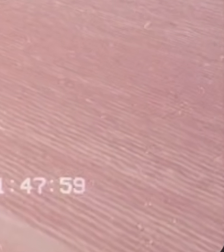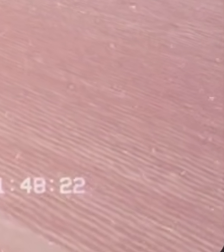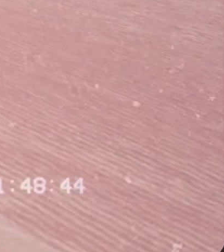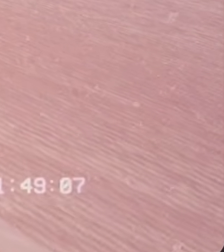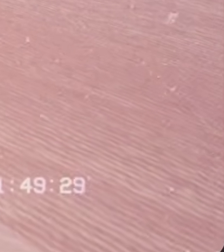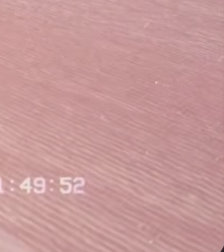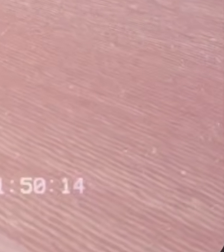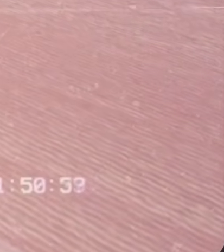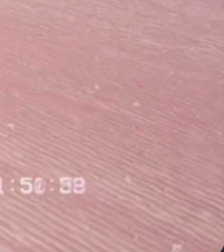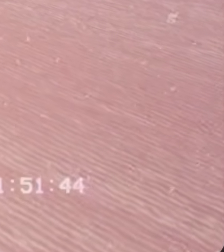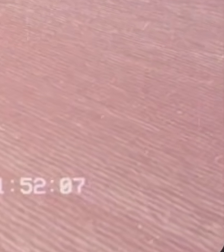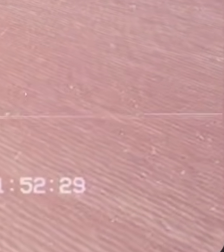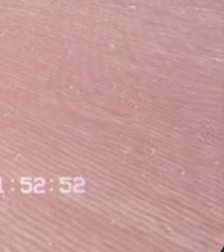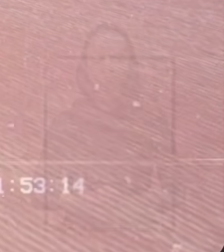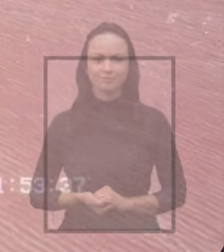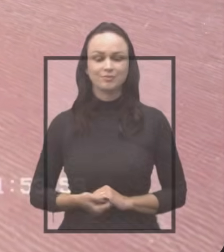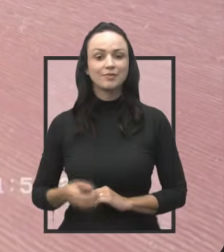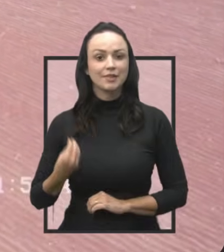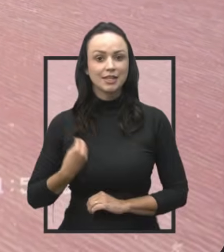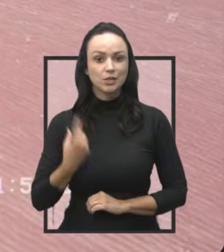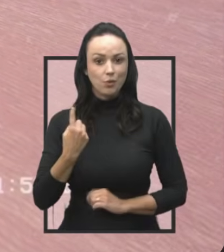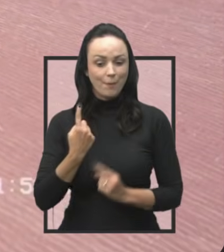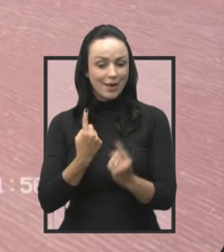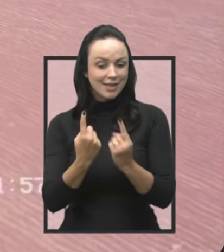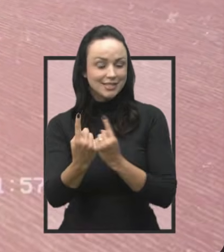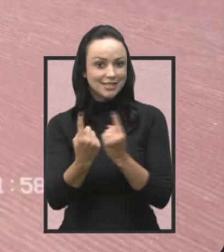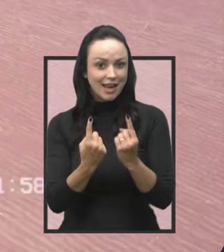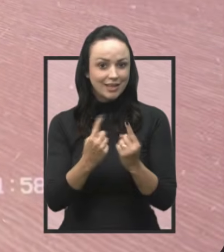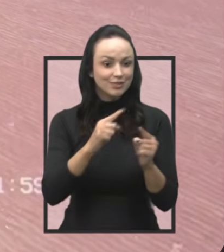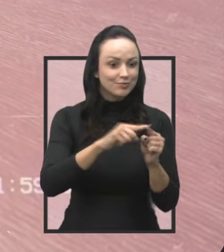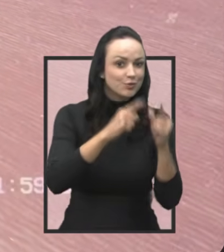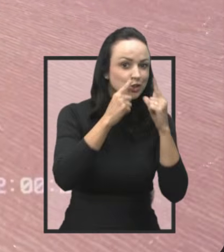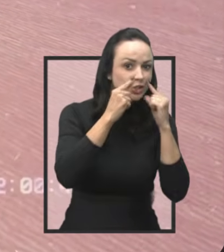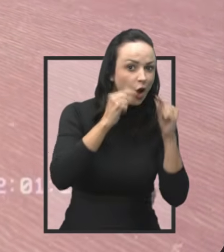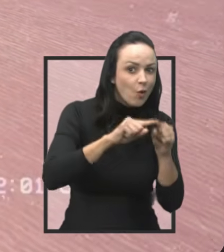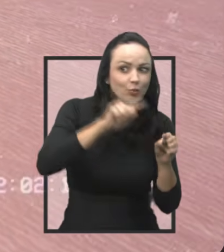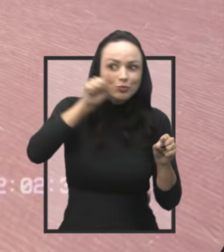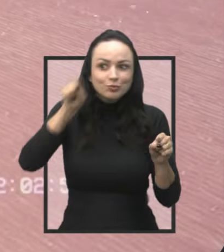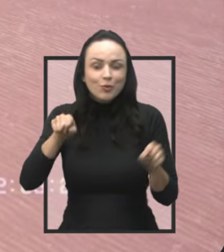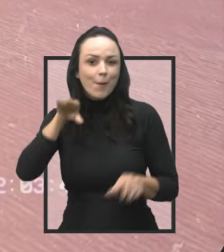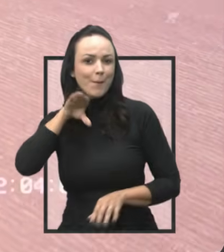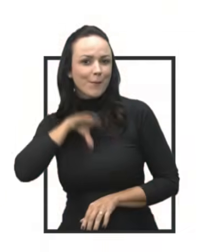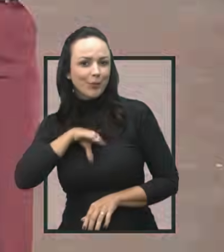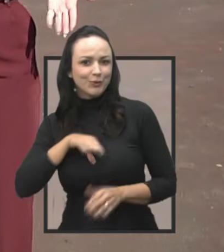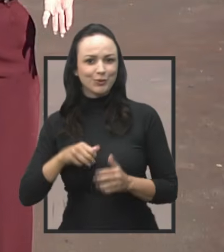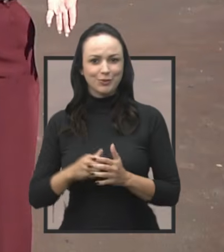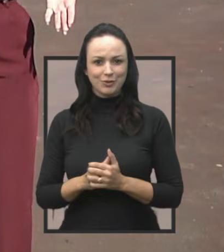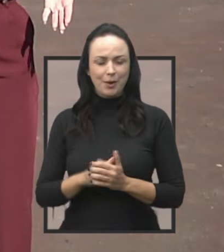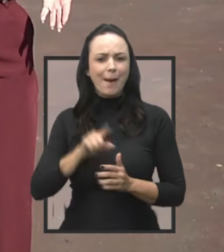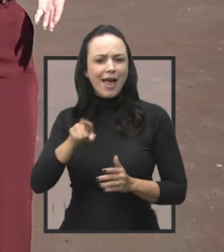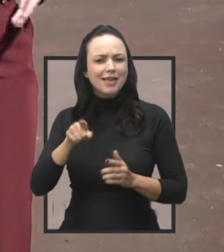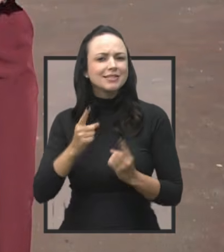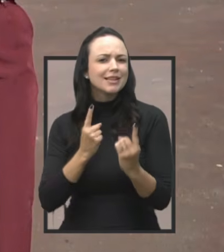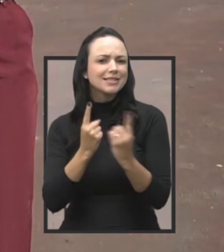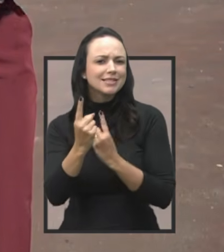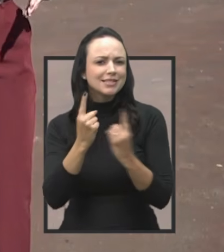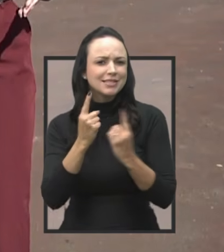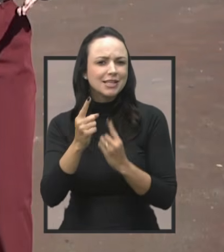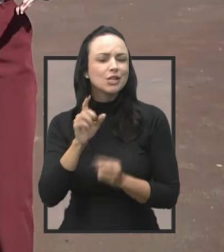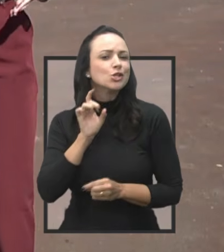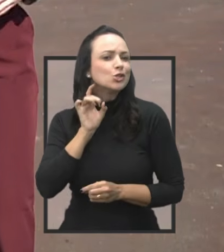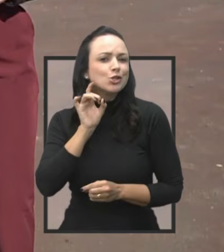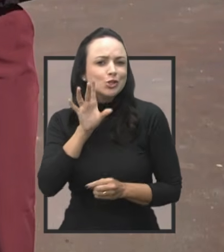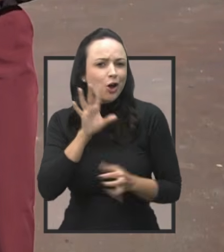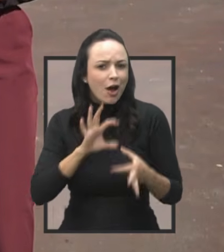Iguatemi, Palmital. Existe uma estrada que liga Jaú ao distrito de Potunduva. Mas essa estrada faz